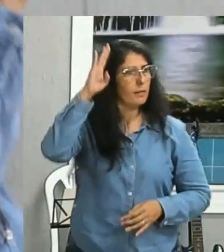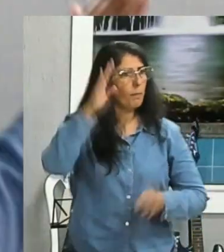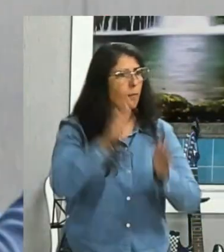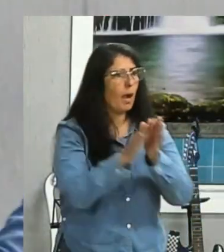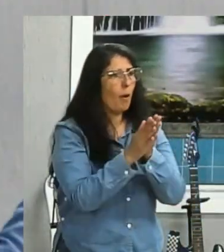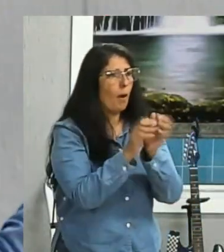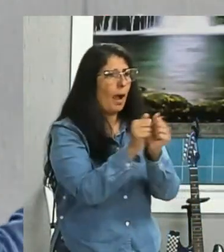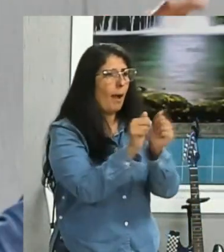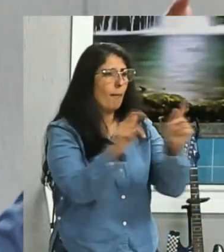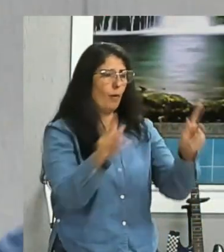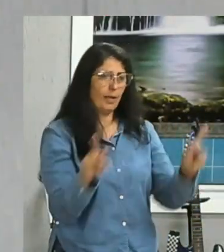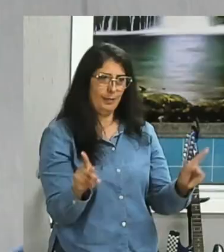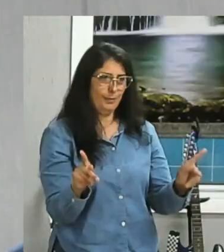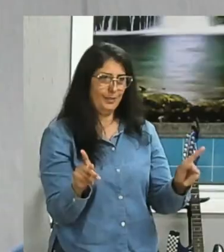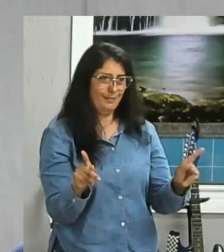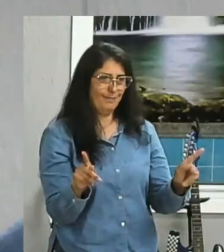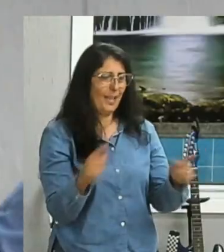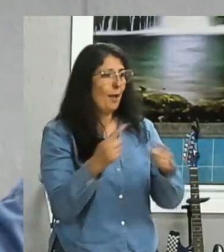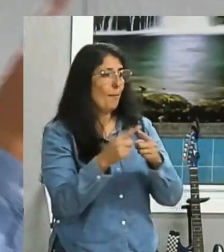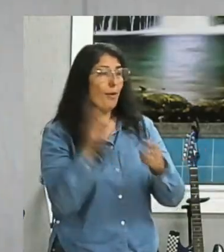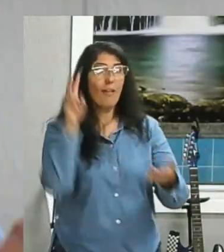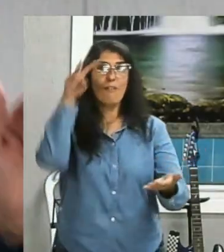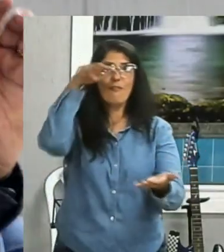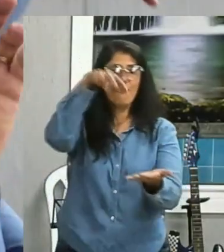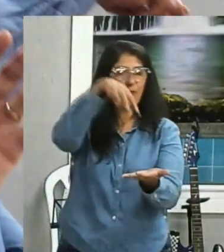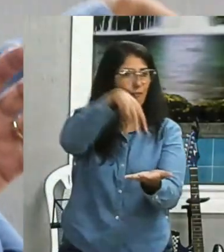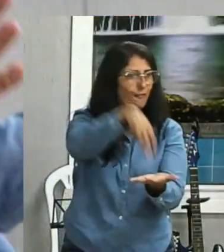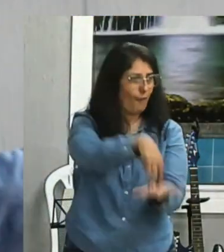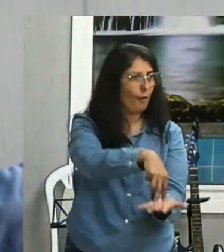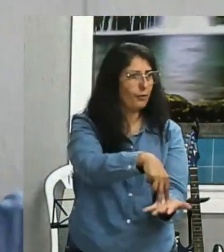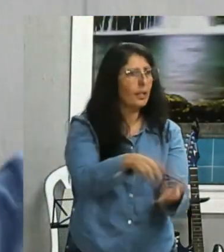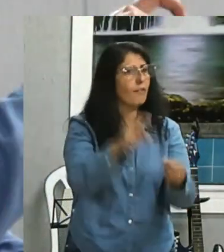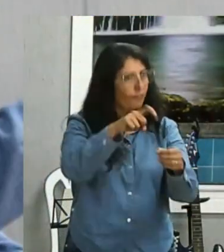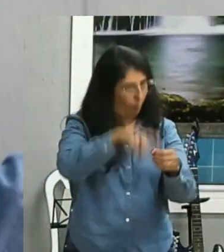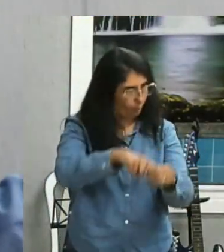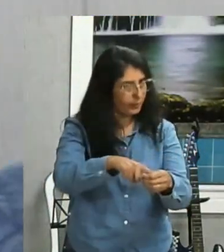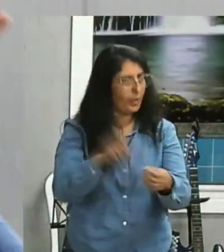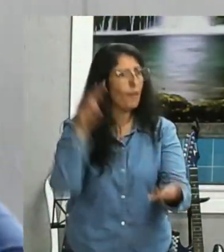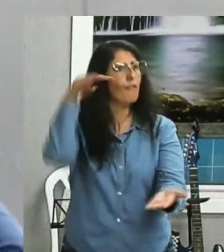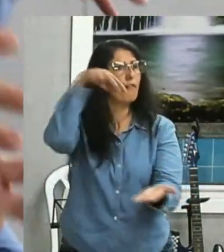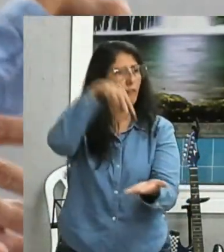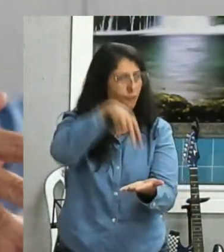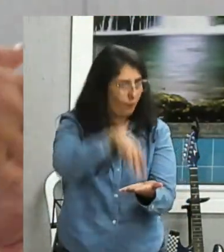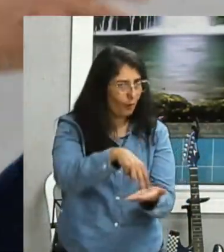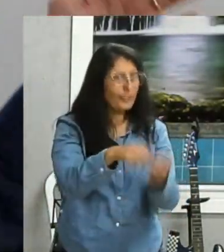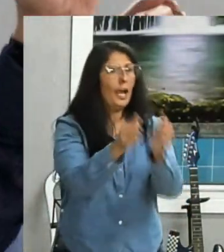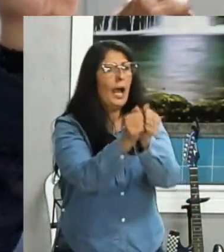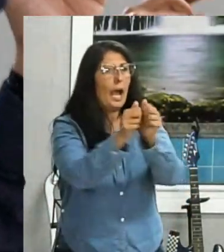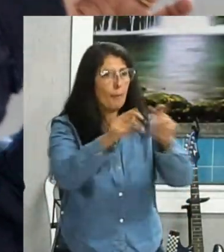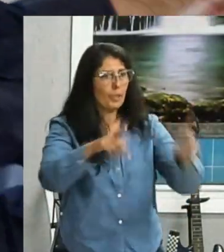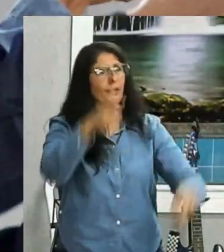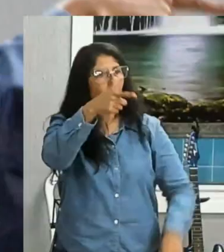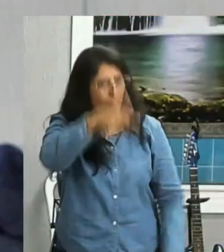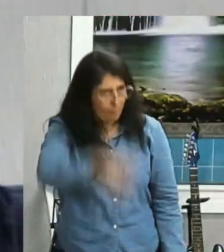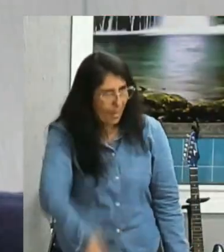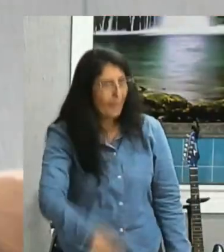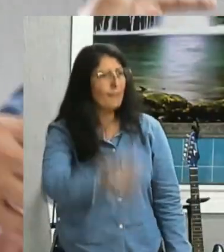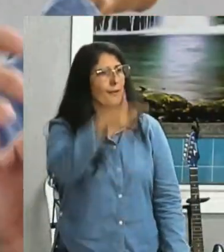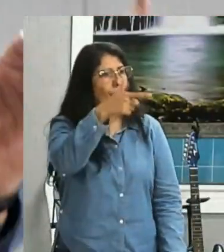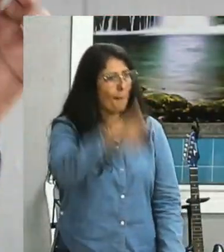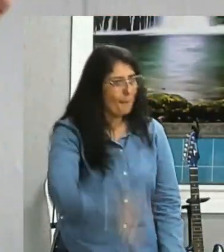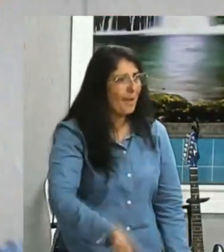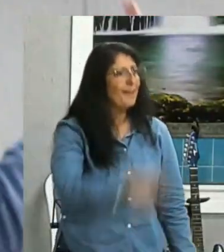A volta de Cristo é repetida várias vezes. Cristo vai voltar, Cristo vai